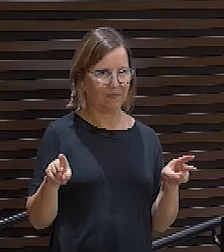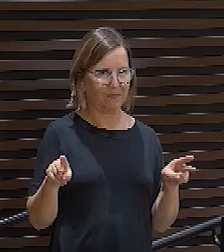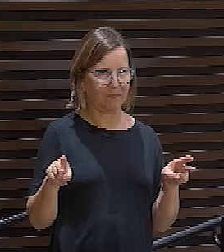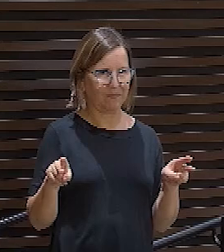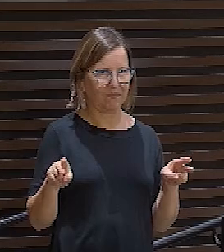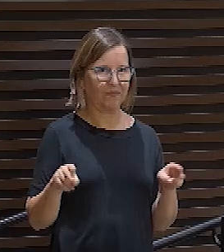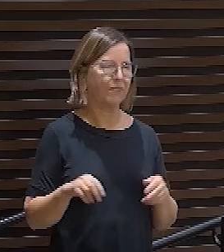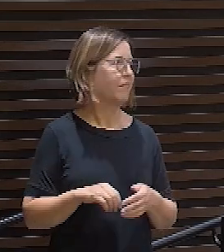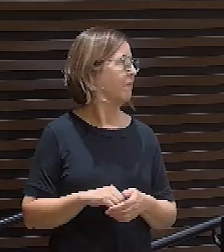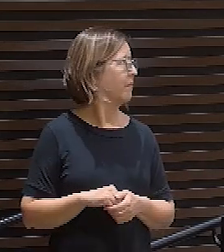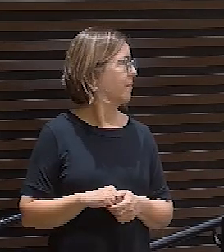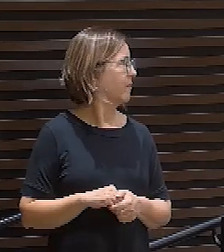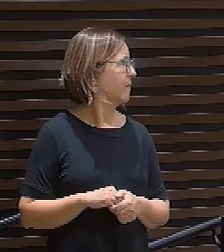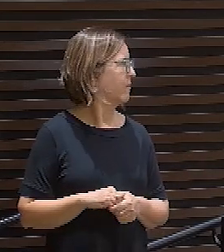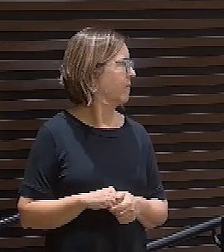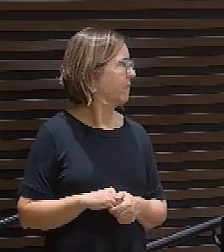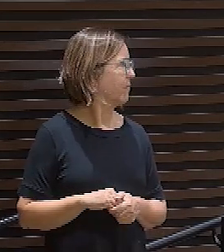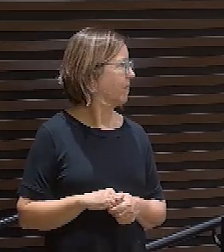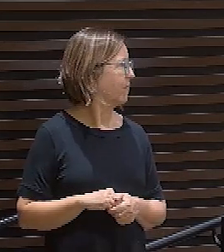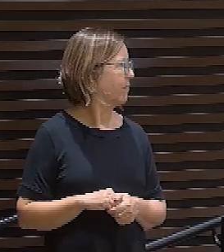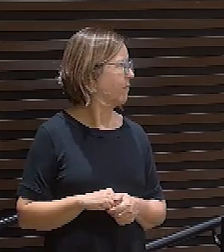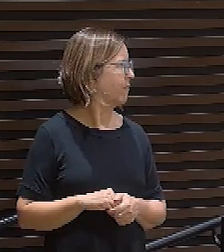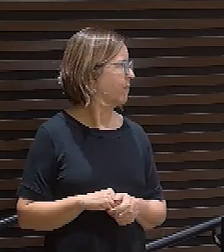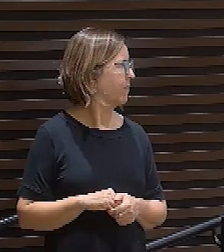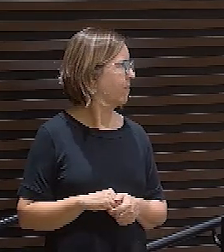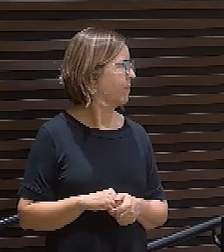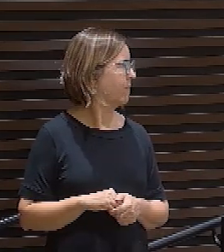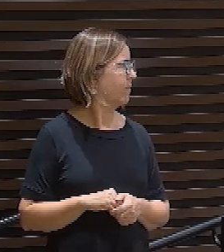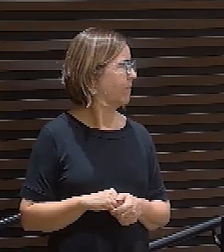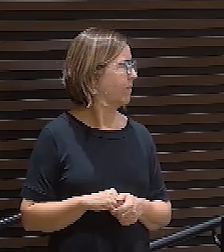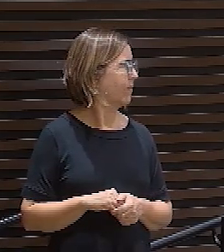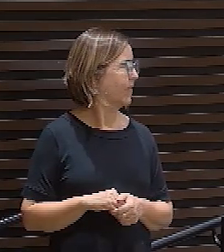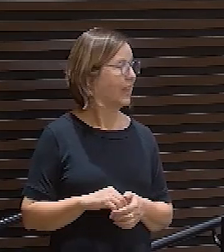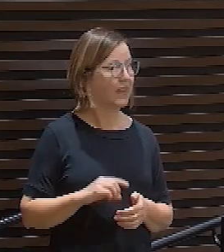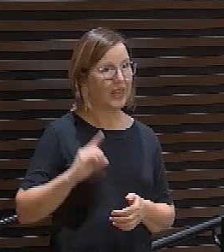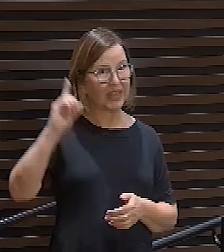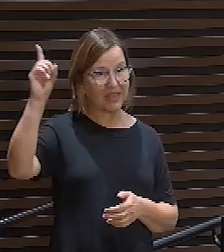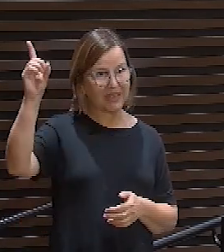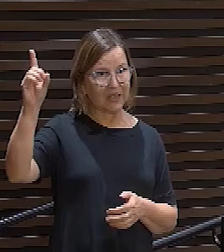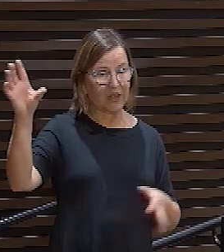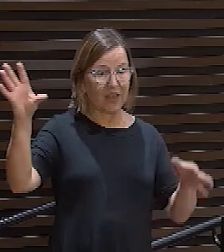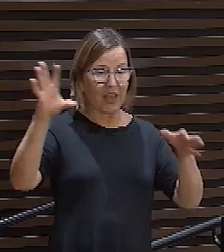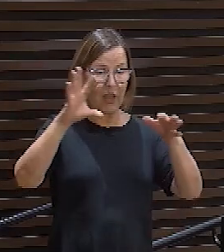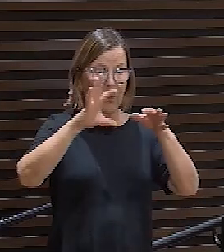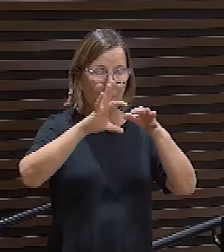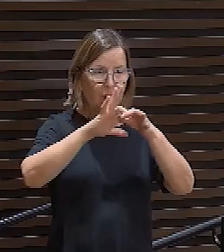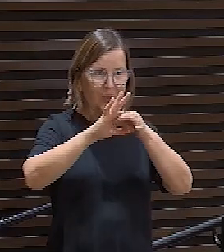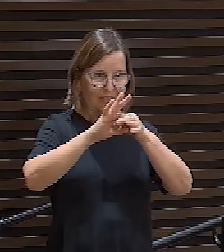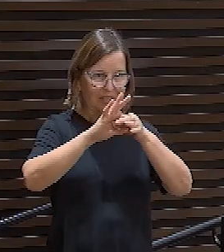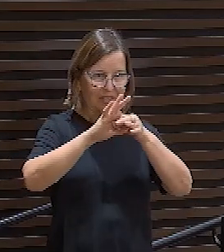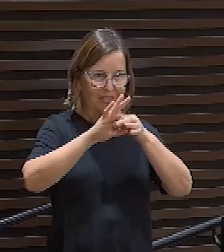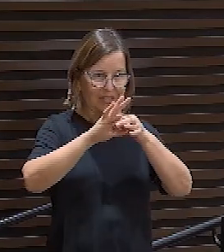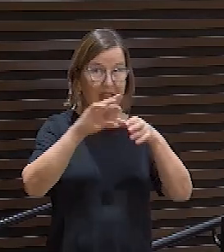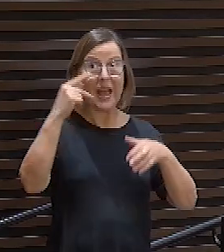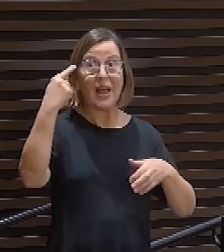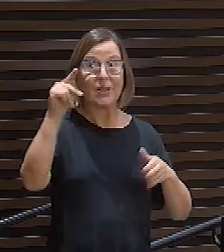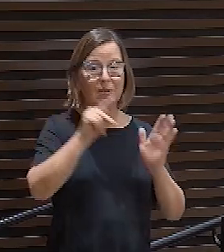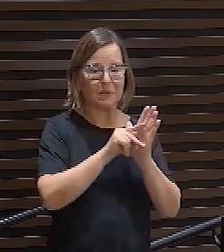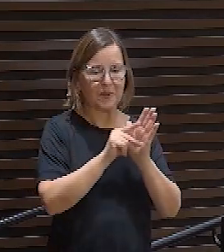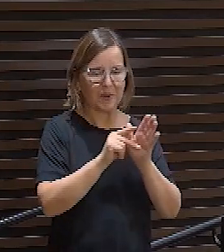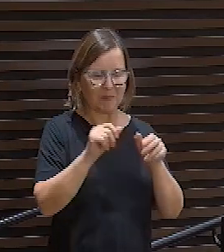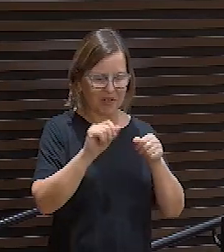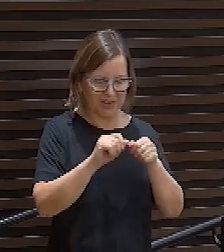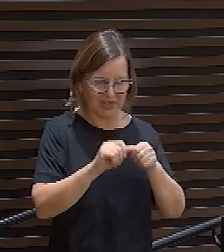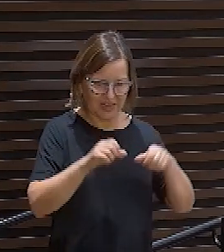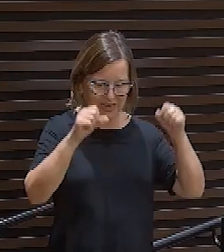simplesmente aniquilar, ele reconcilia consigo mesmo a criação. E presta atenção, ele não